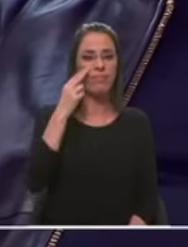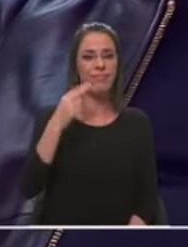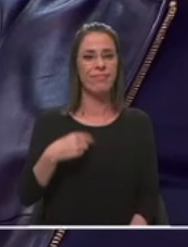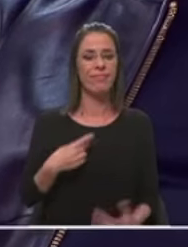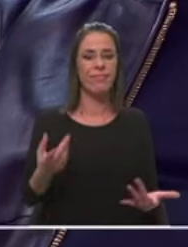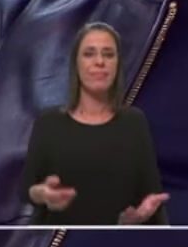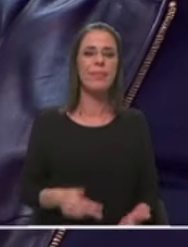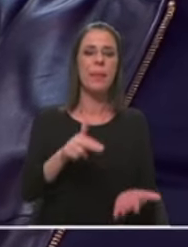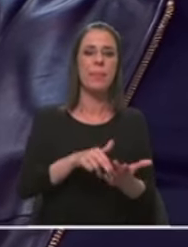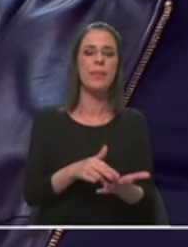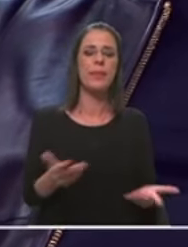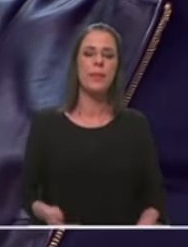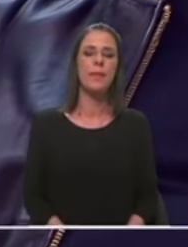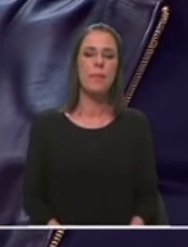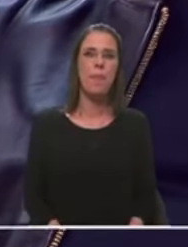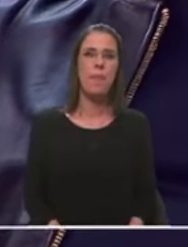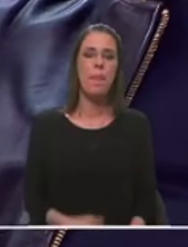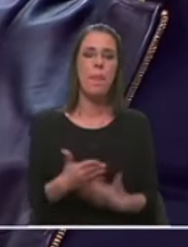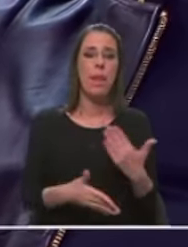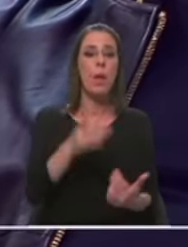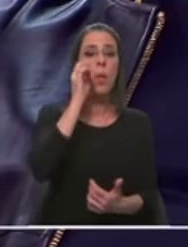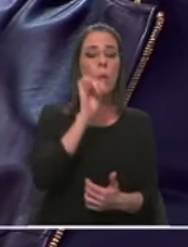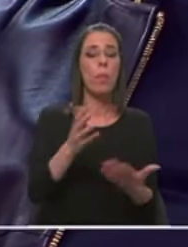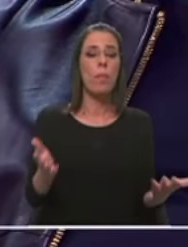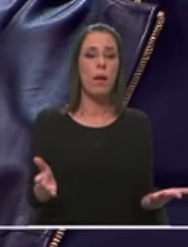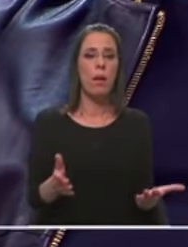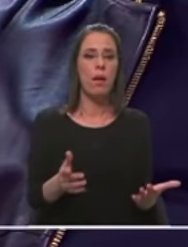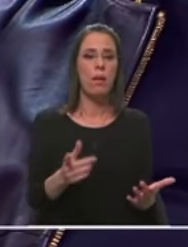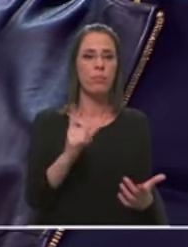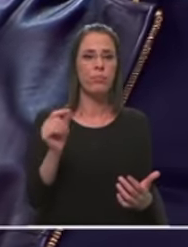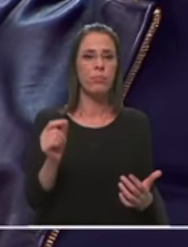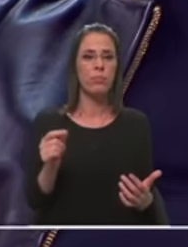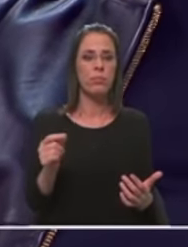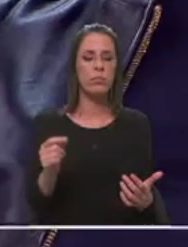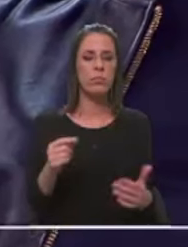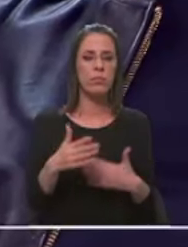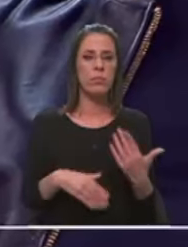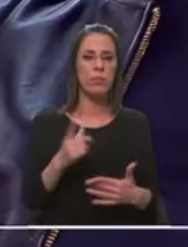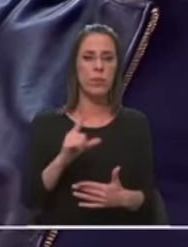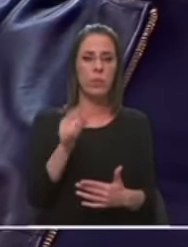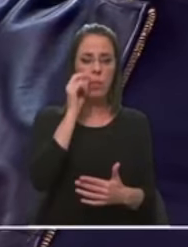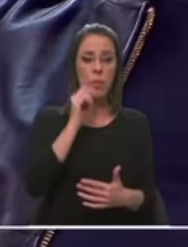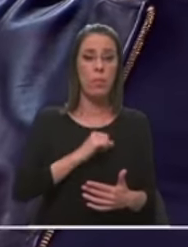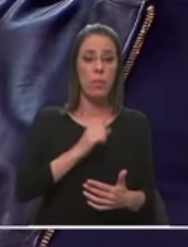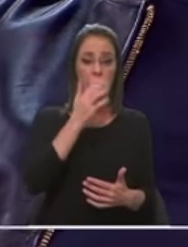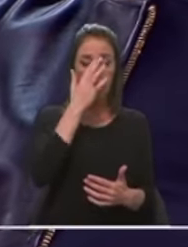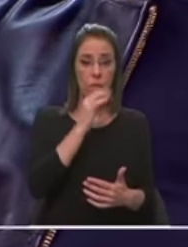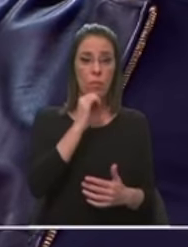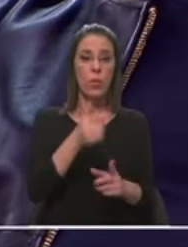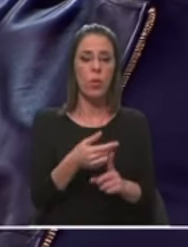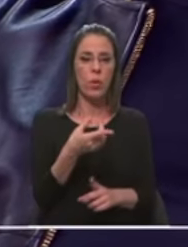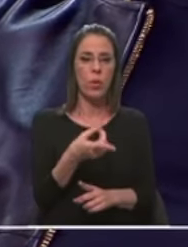gostava, claro que sim. Olha, entretanto, o seu pai foi-se embora, a determinada altura, não é? O meu pai morreu